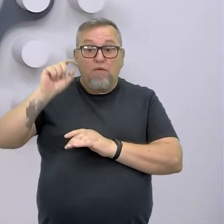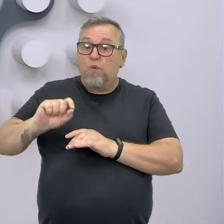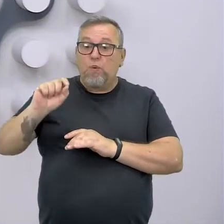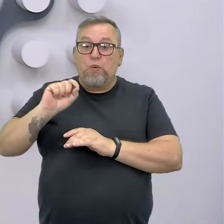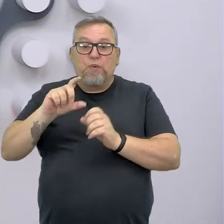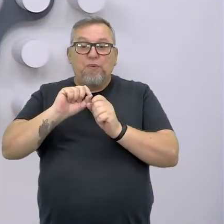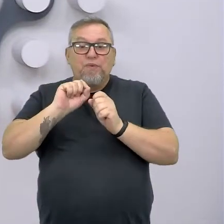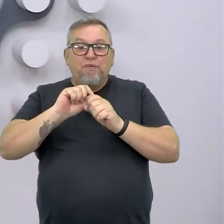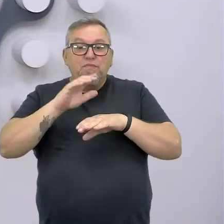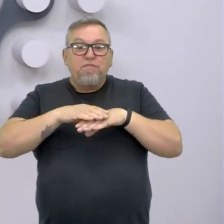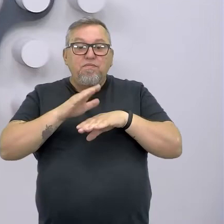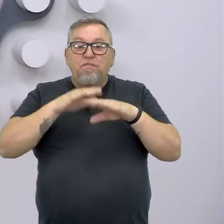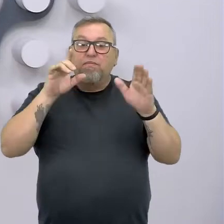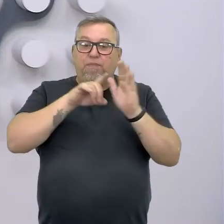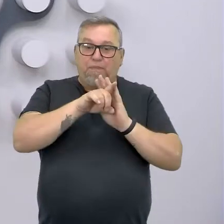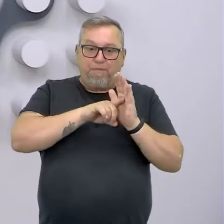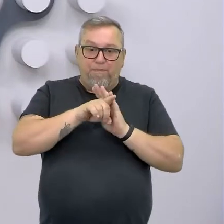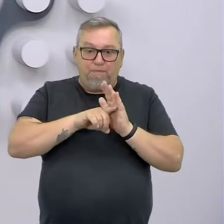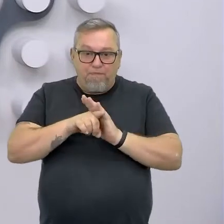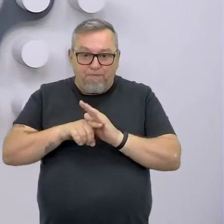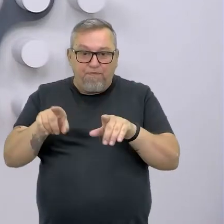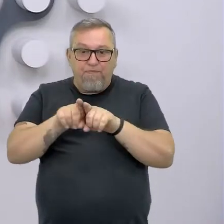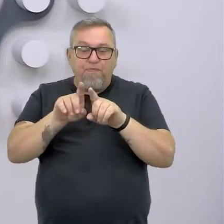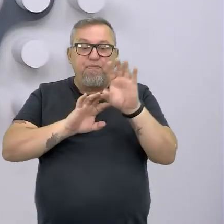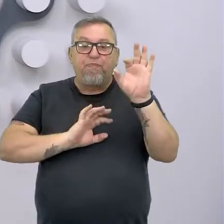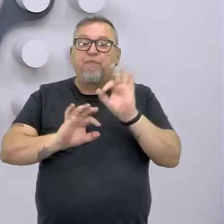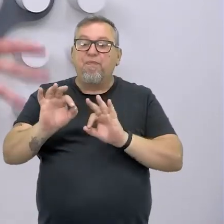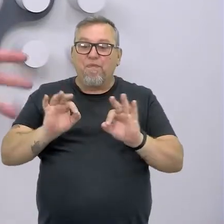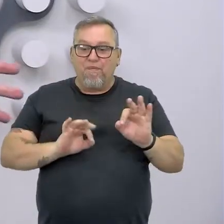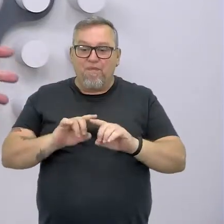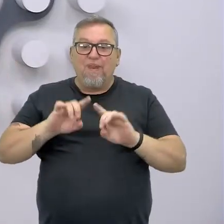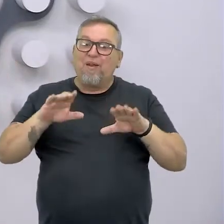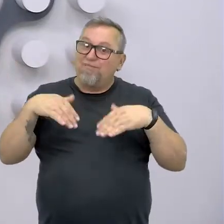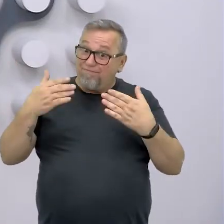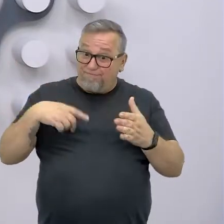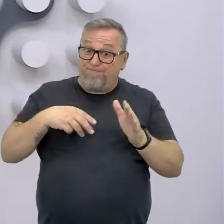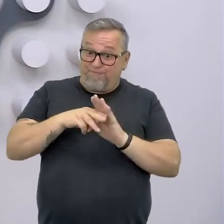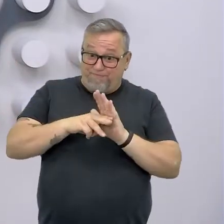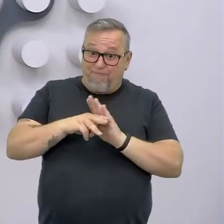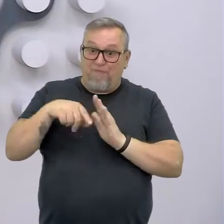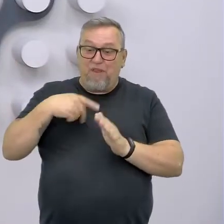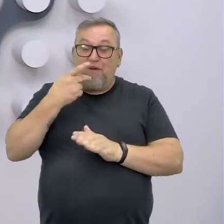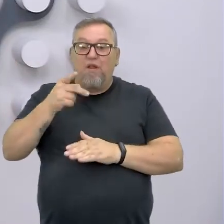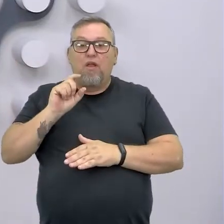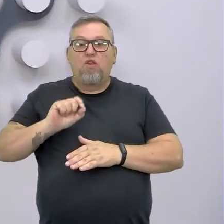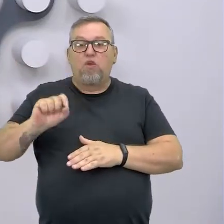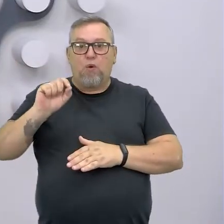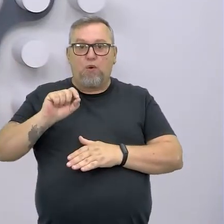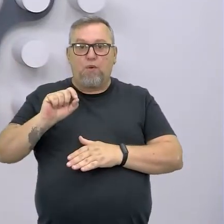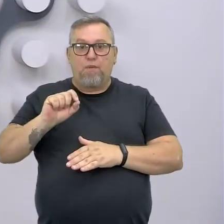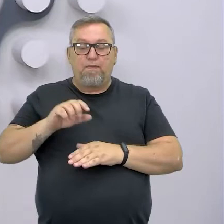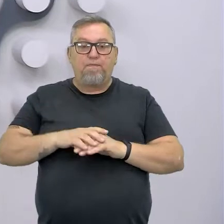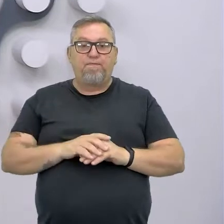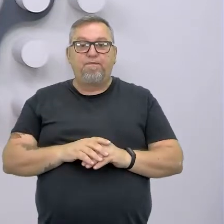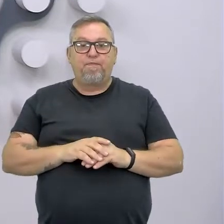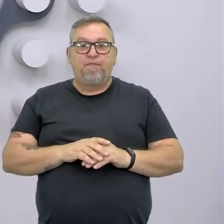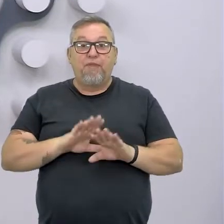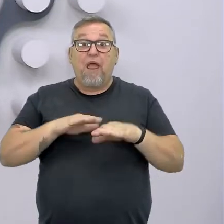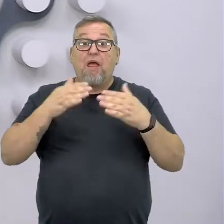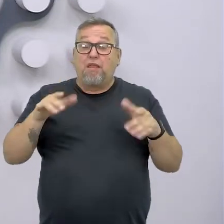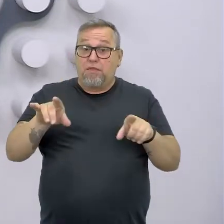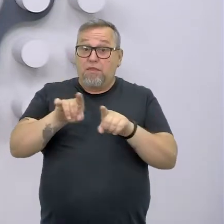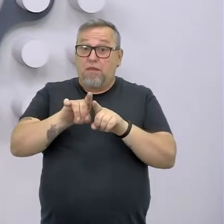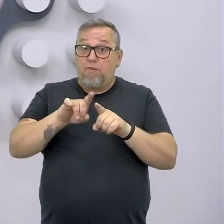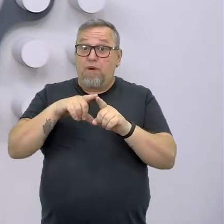de fazer pesquisas num ambiente controlado, né? Então, isso é um método. O que eu ia falar é justamente isso. Uma questão